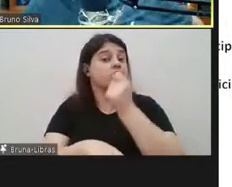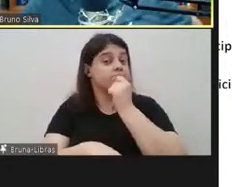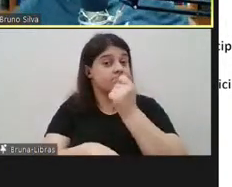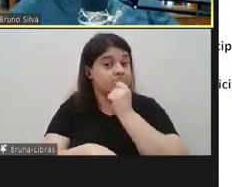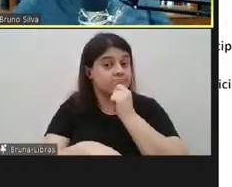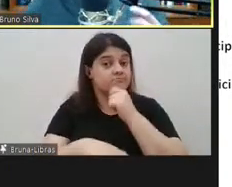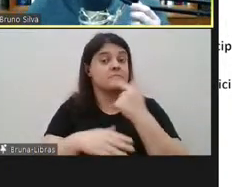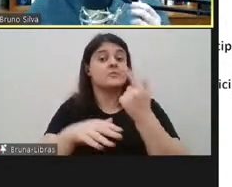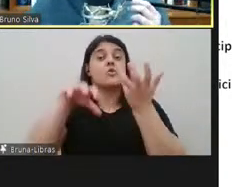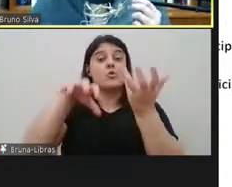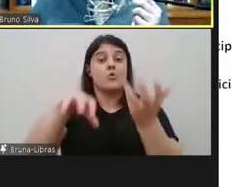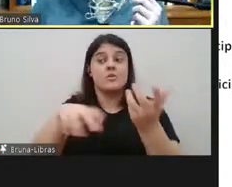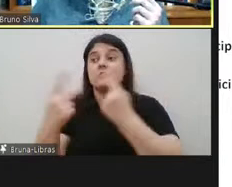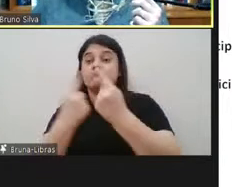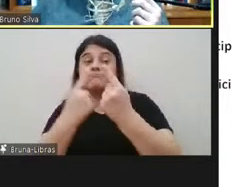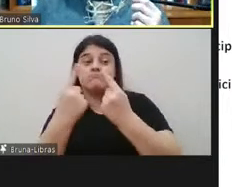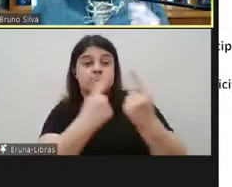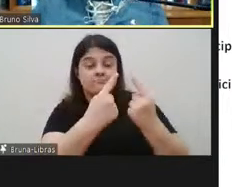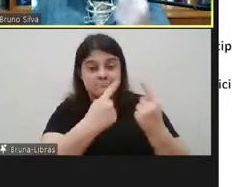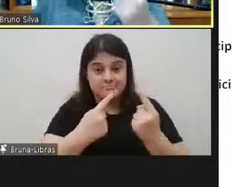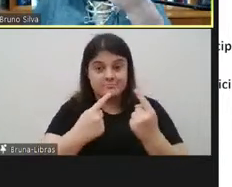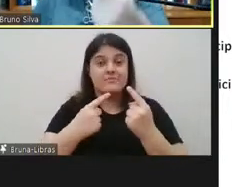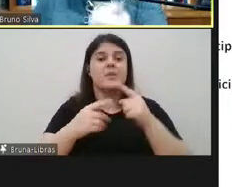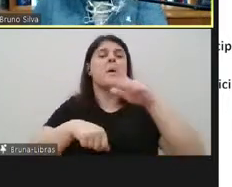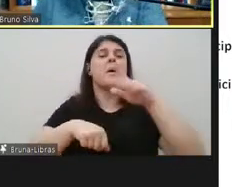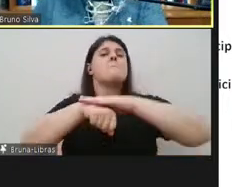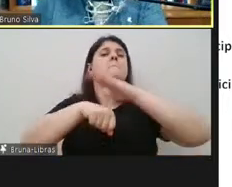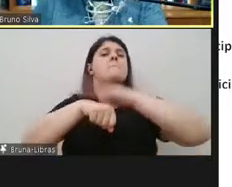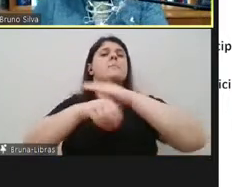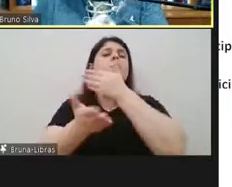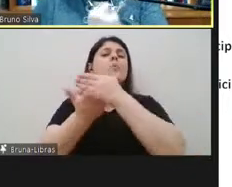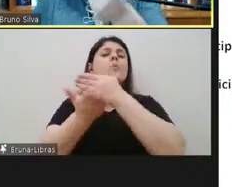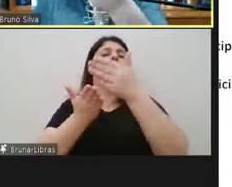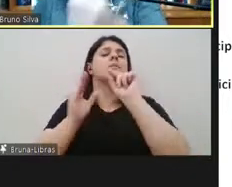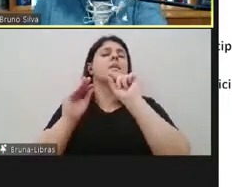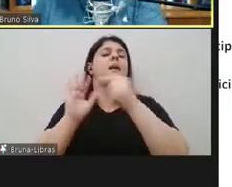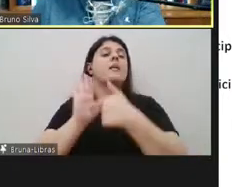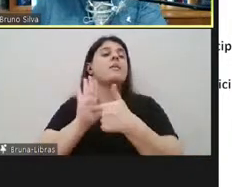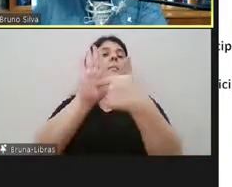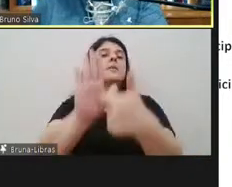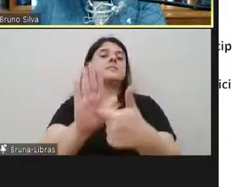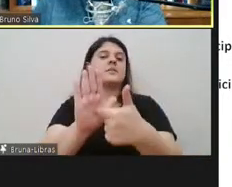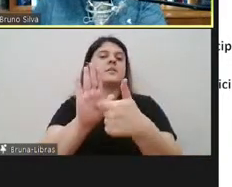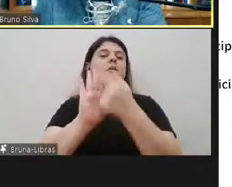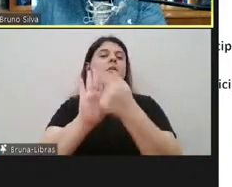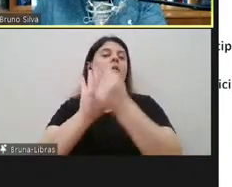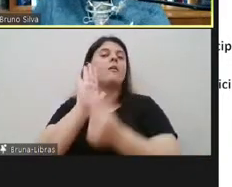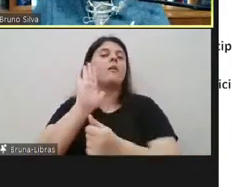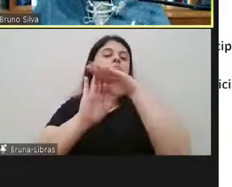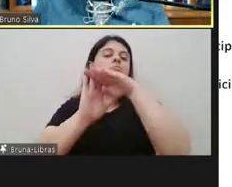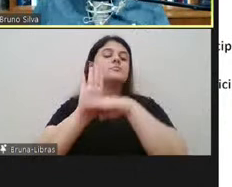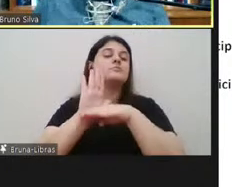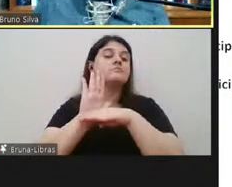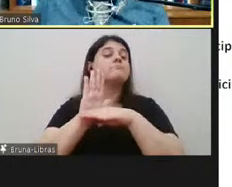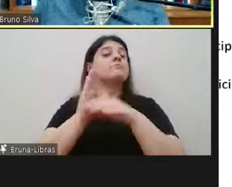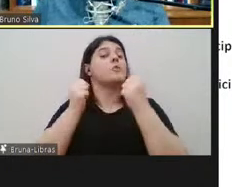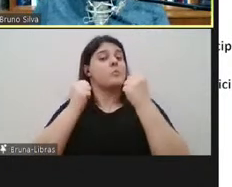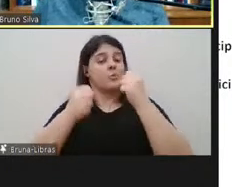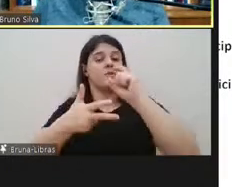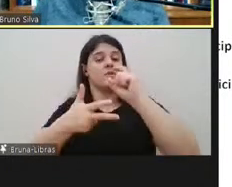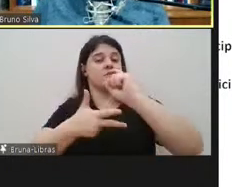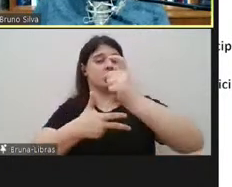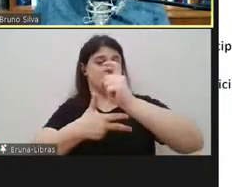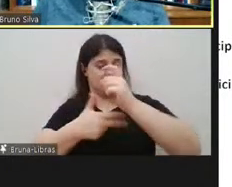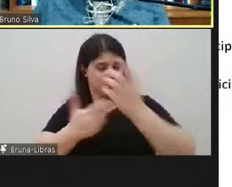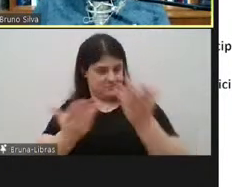o congresso para batendo tá discutindo mas quem que inicia esse projeto que apresenta inicialmente esse projeto O Poder